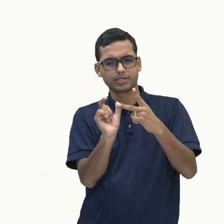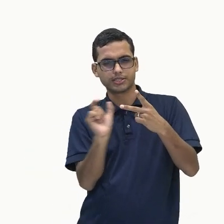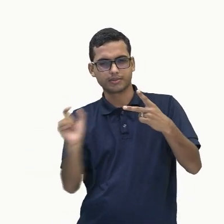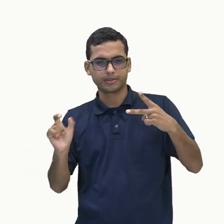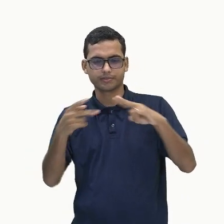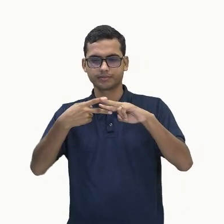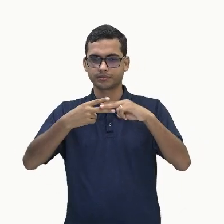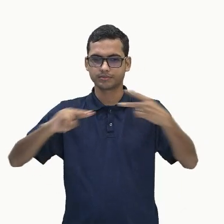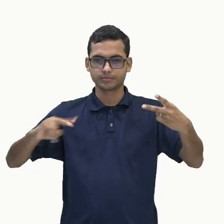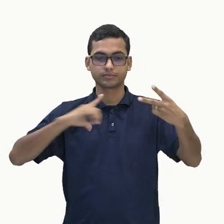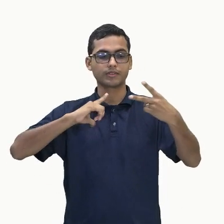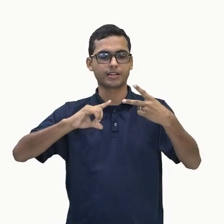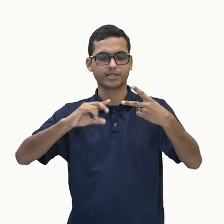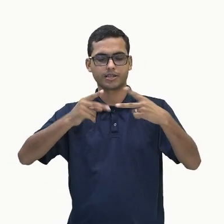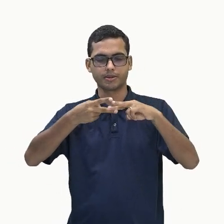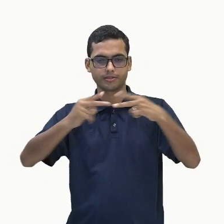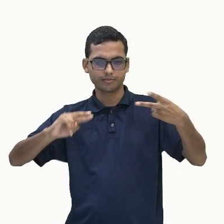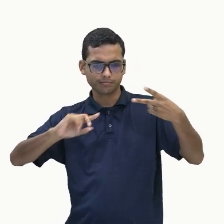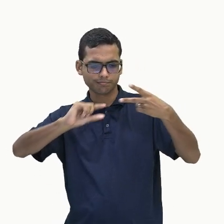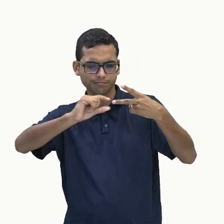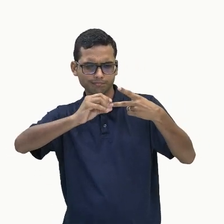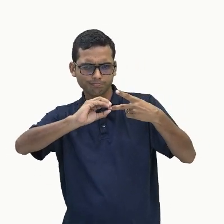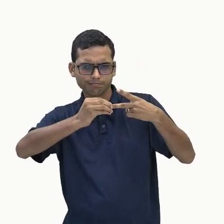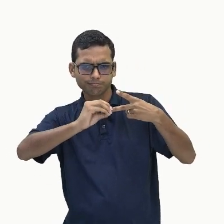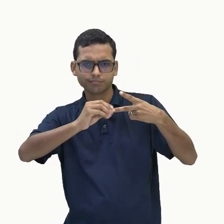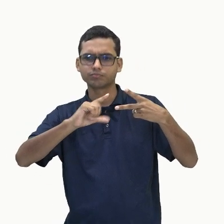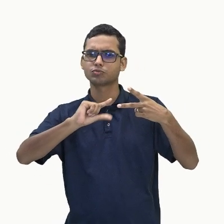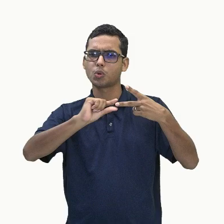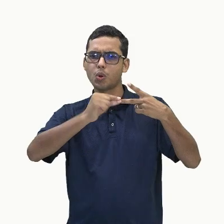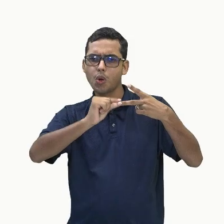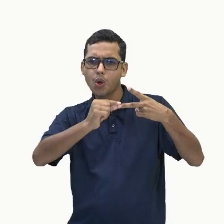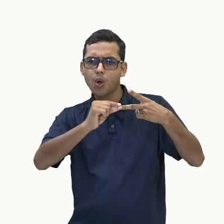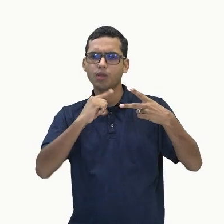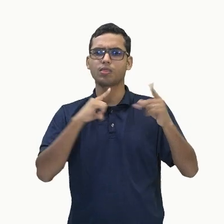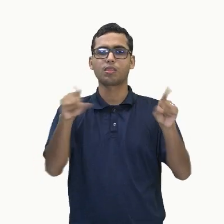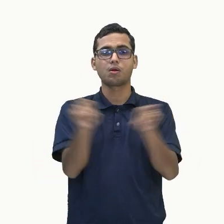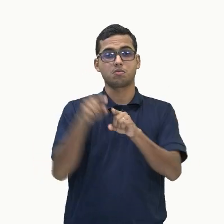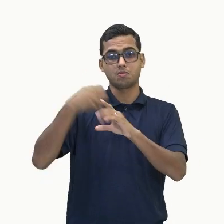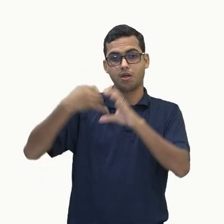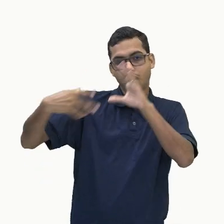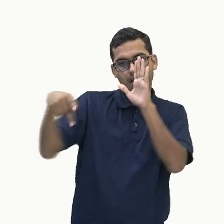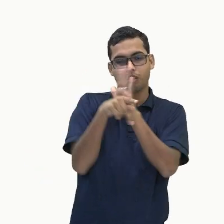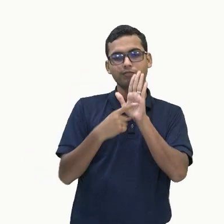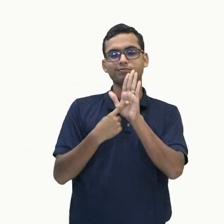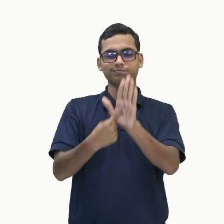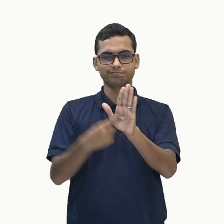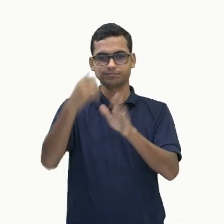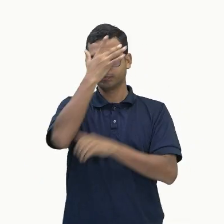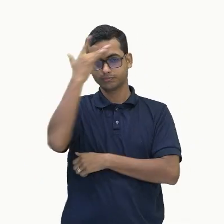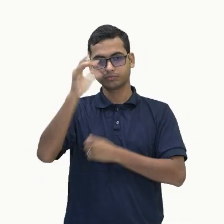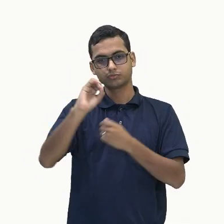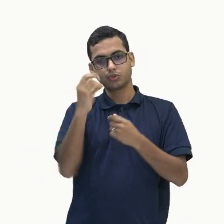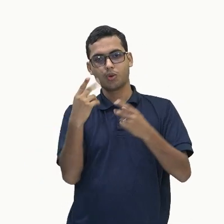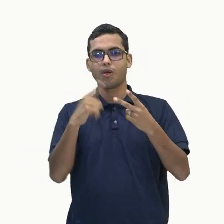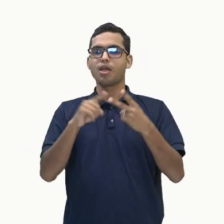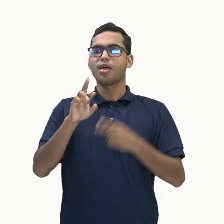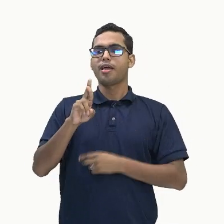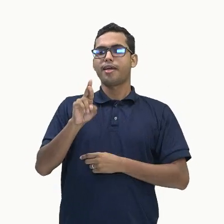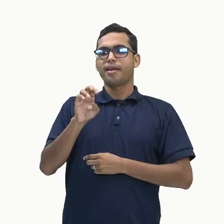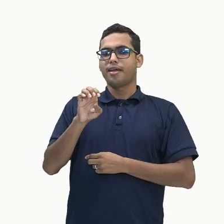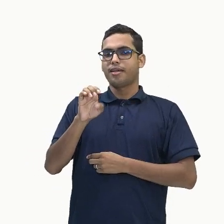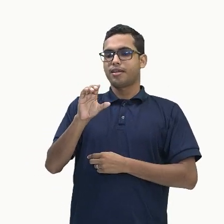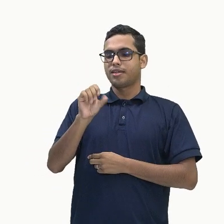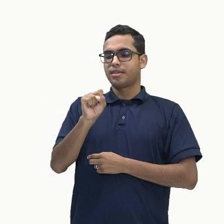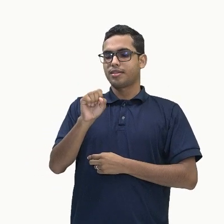do DNA responsáveis aí por codificar uma característica do indivíduo. E no estudo